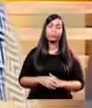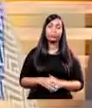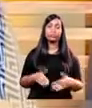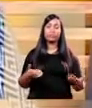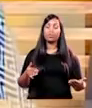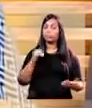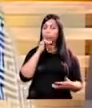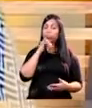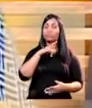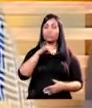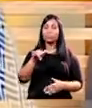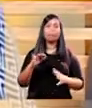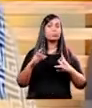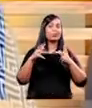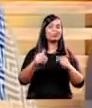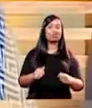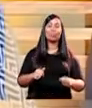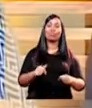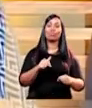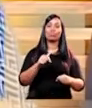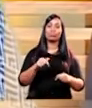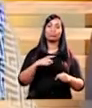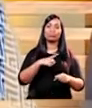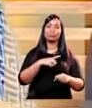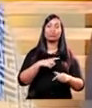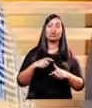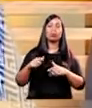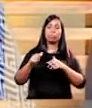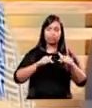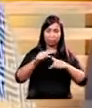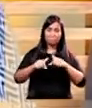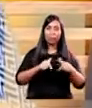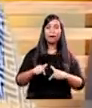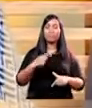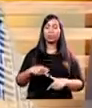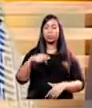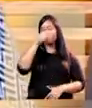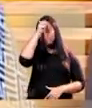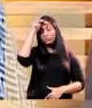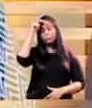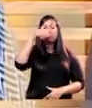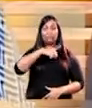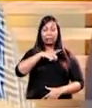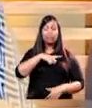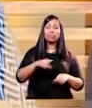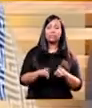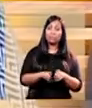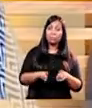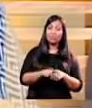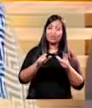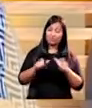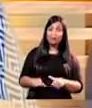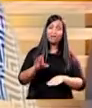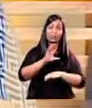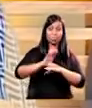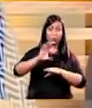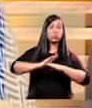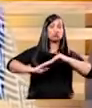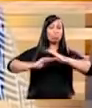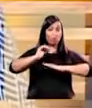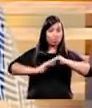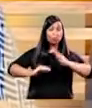adolescente. Então, nós vamos encaminhar para todos os serviços que a rede do município tem, então, as entidades que fornecem